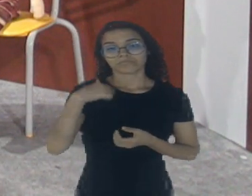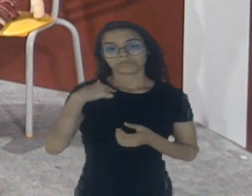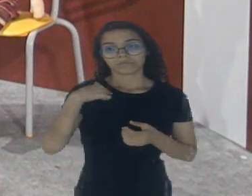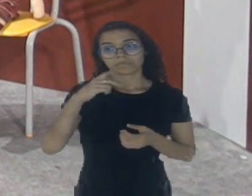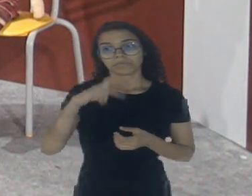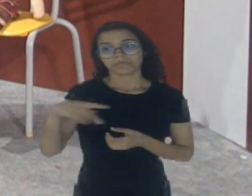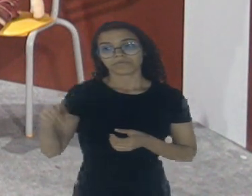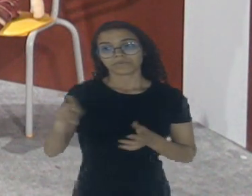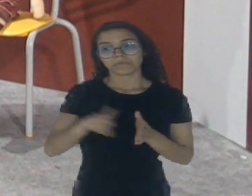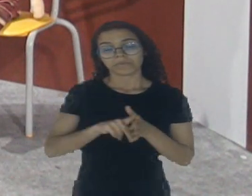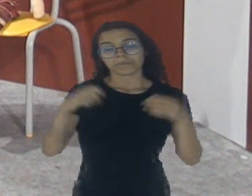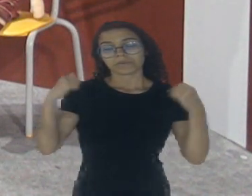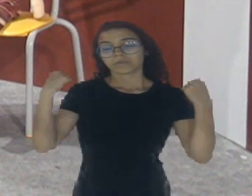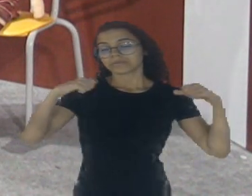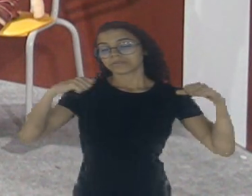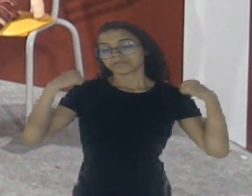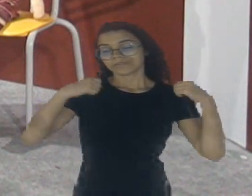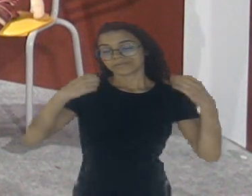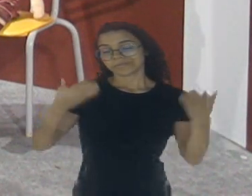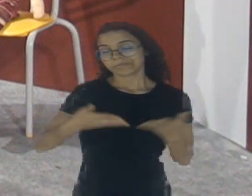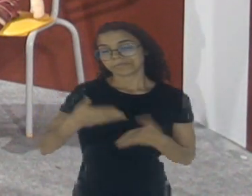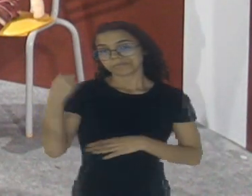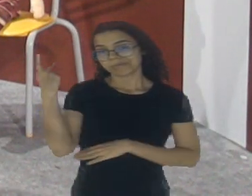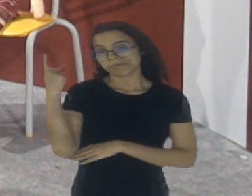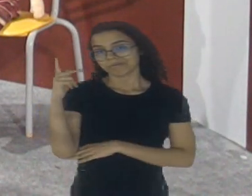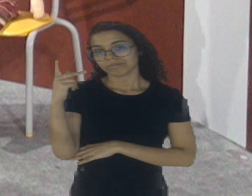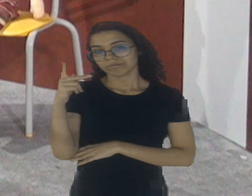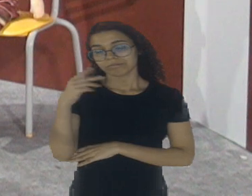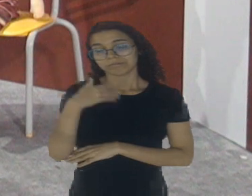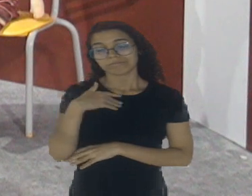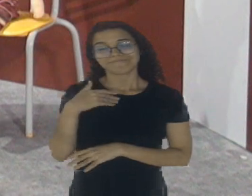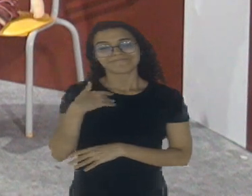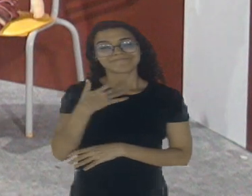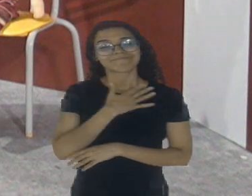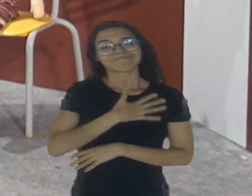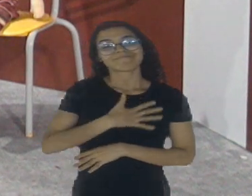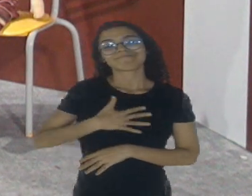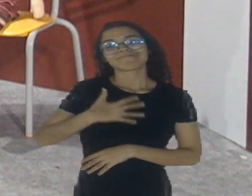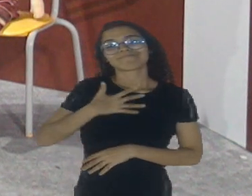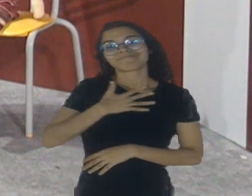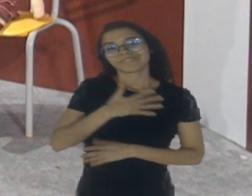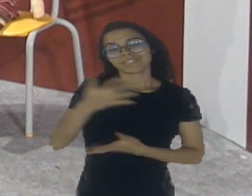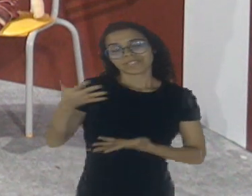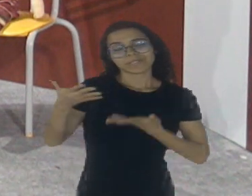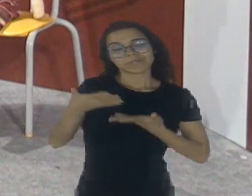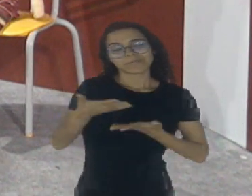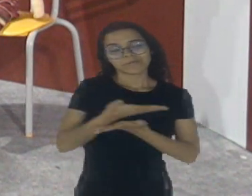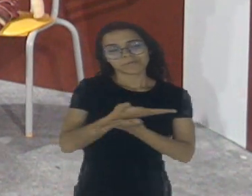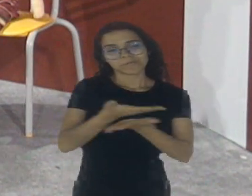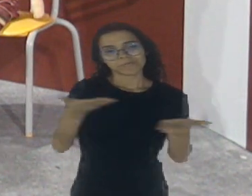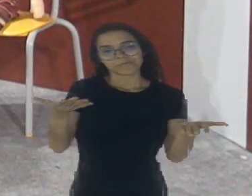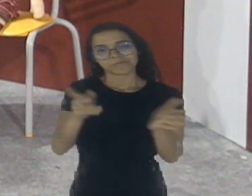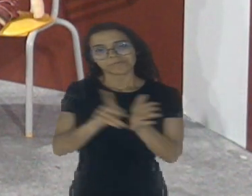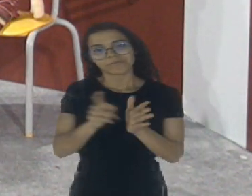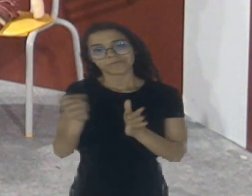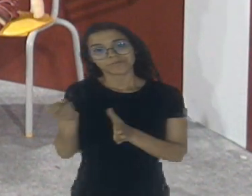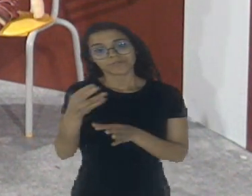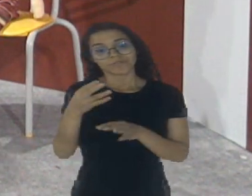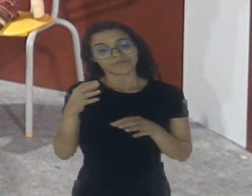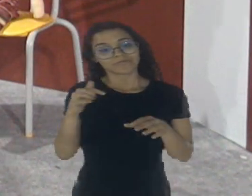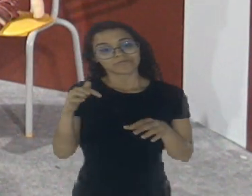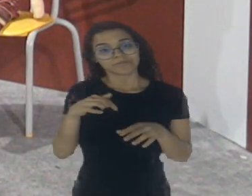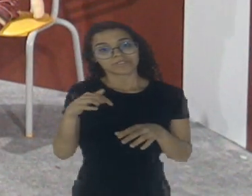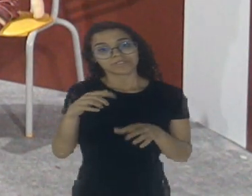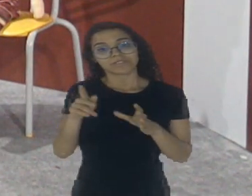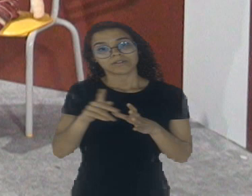aqui da Rede Municipal do Paulista e é um prazer receber vocês em mais uma aula do componente Movimento e Ação, onde a